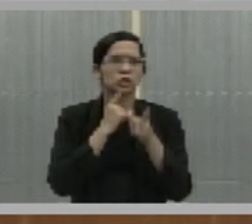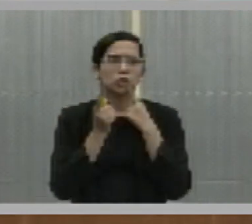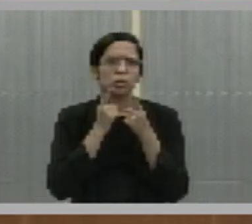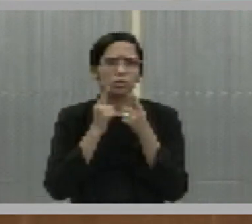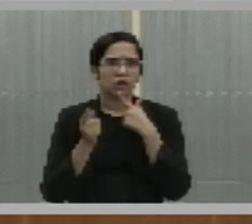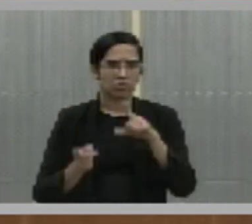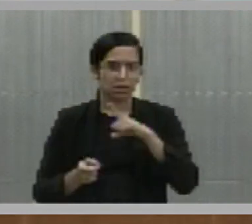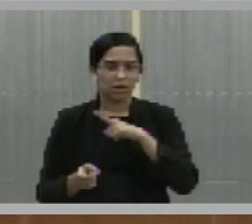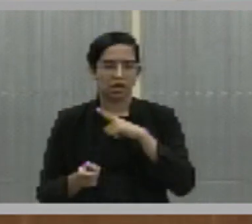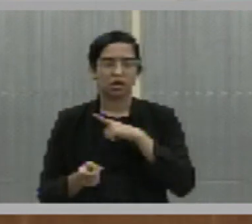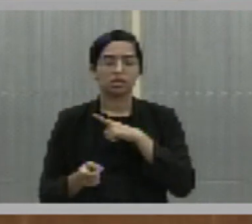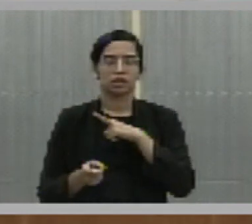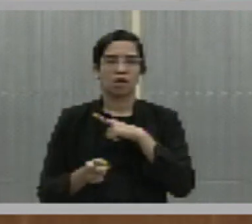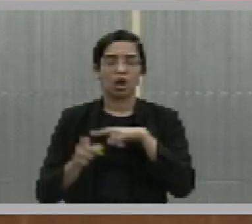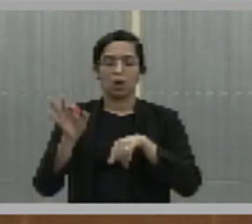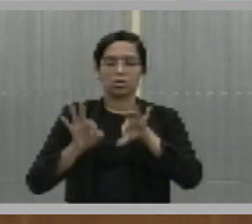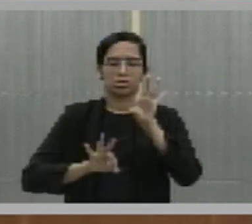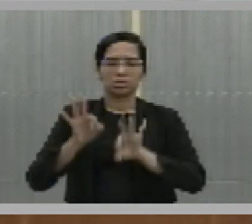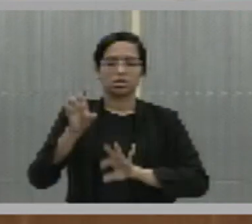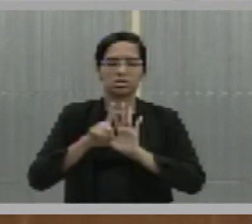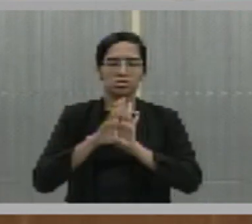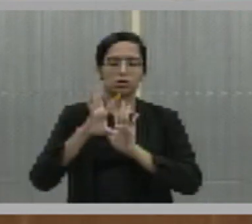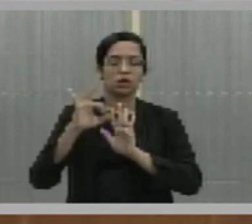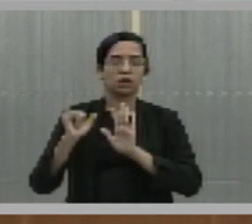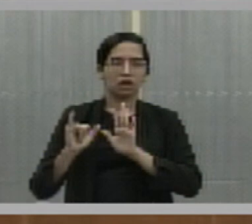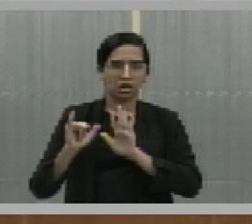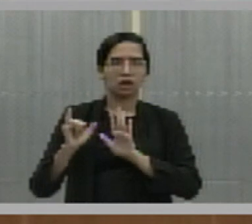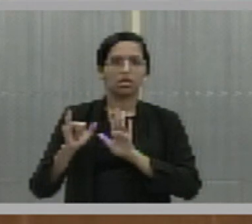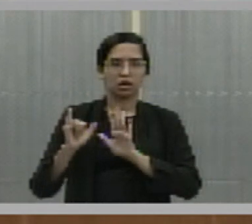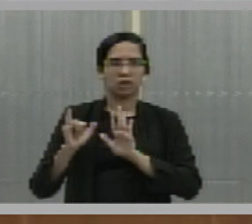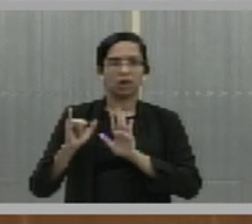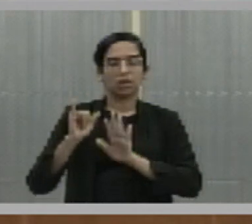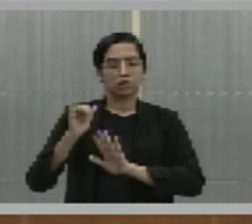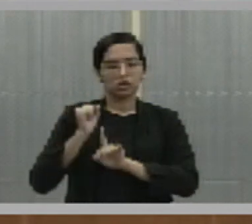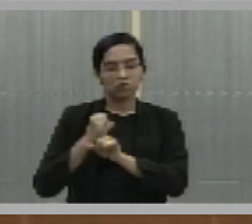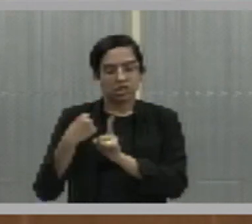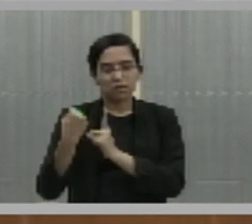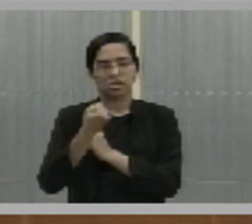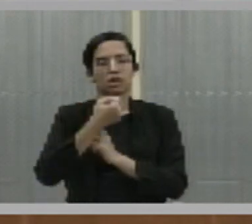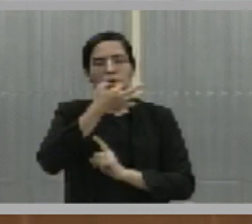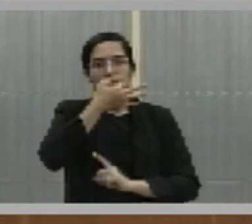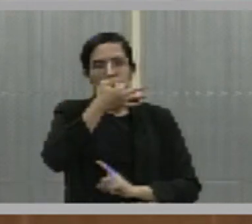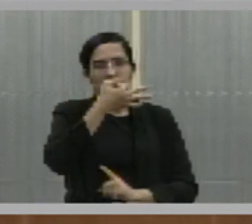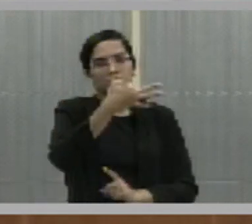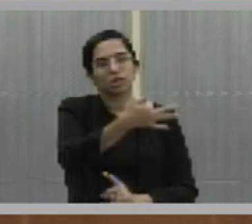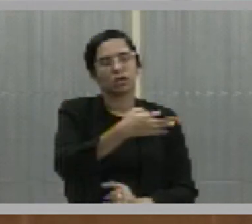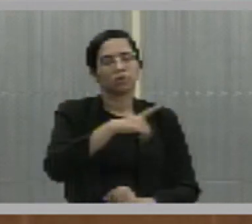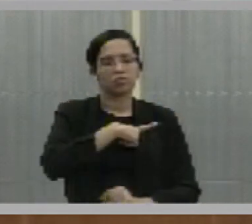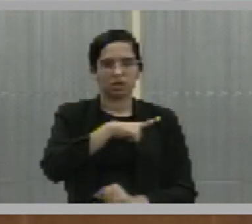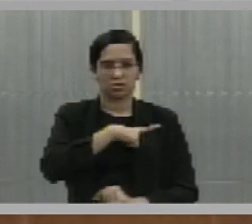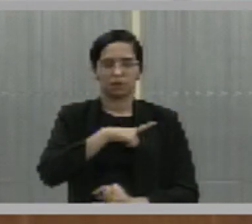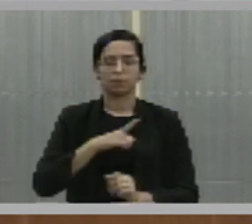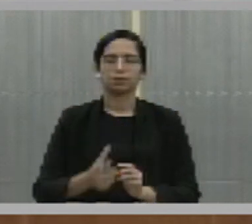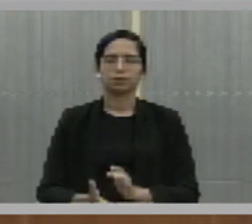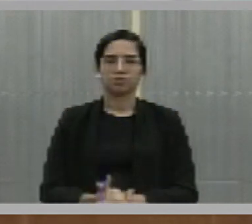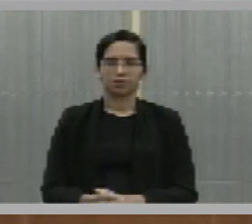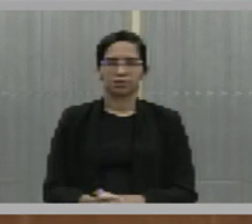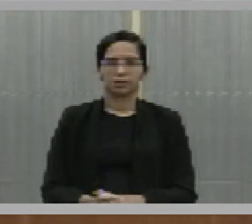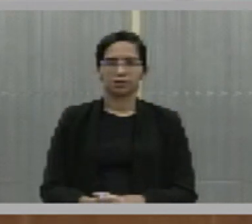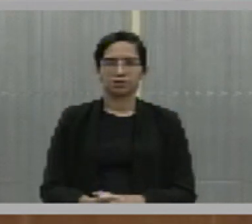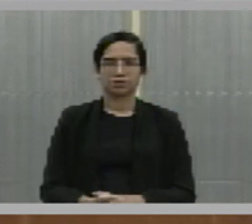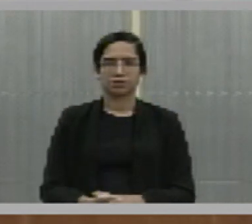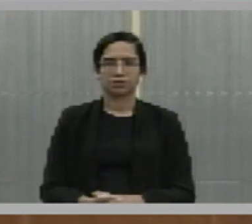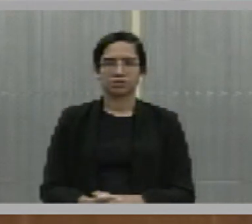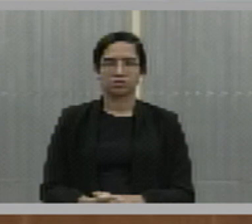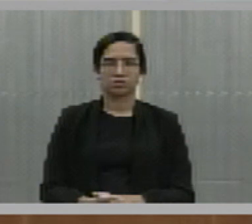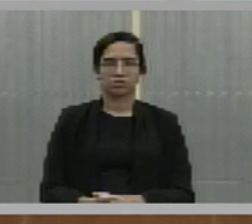processo de formação da lei, que é nas comissões técnicas, a sociedade civil organizada possa participar